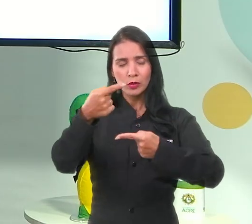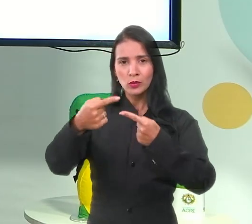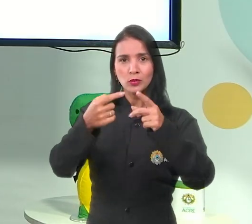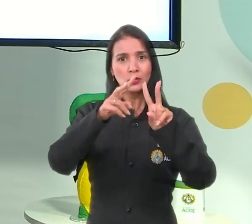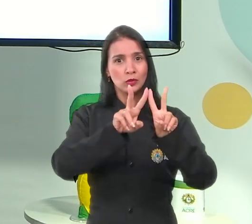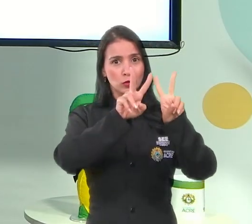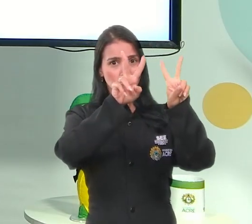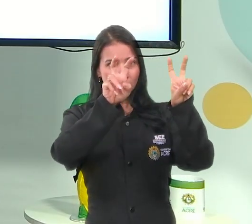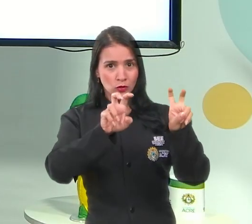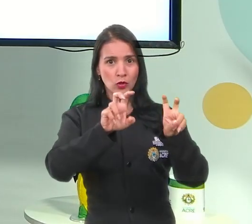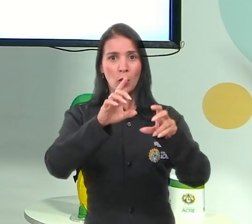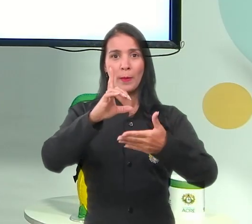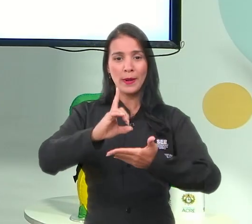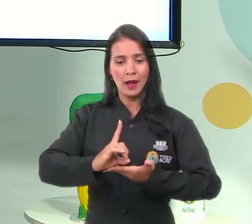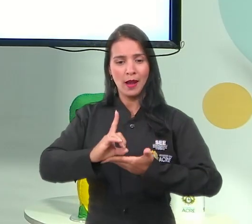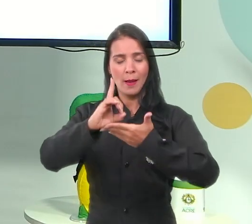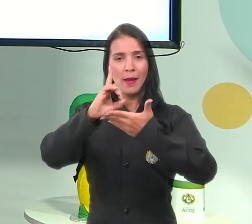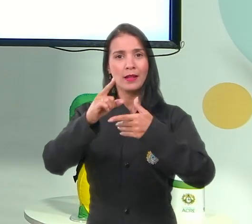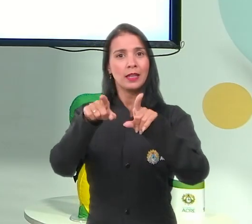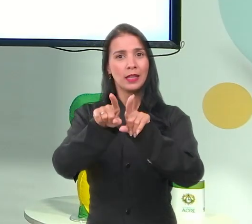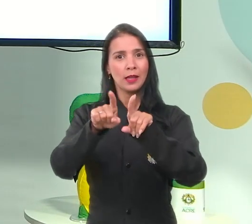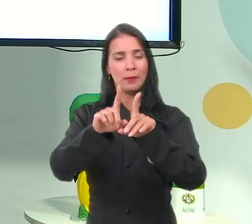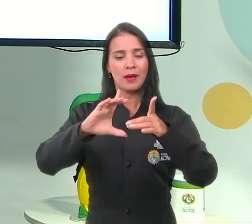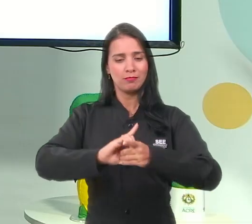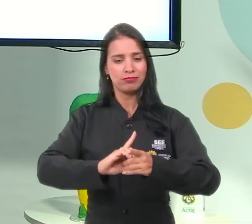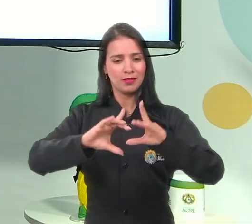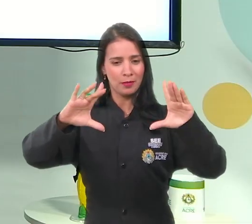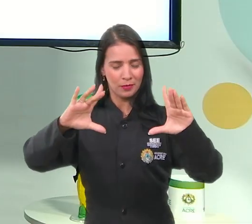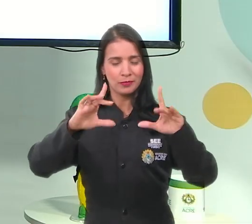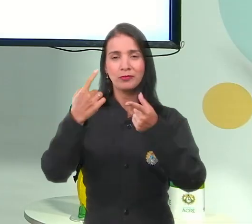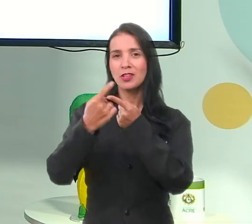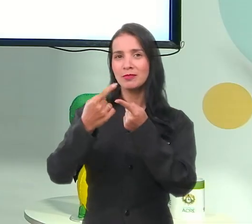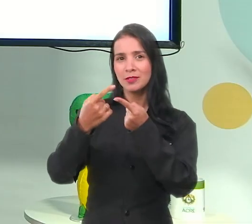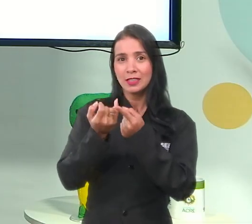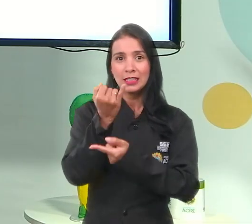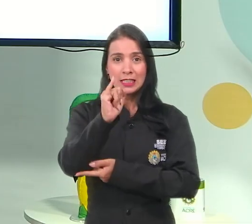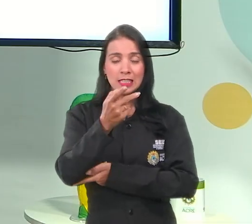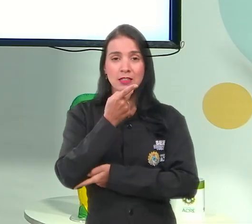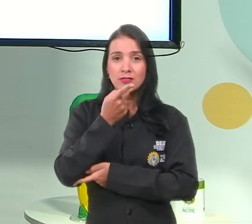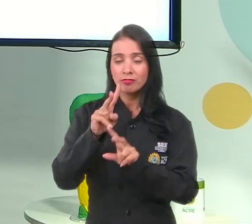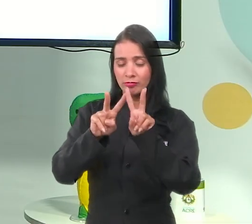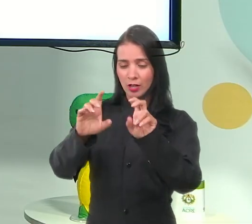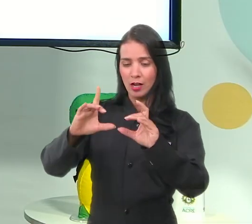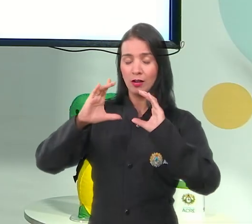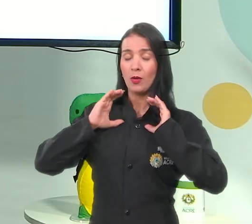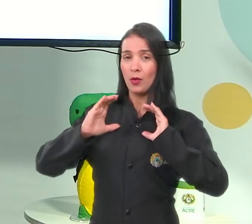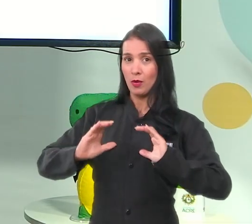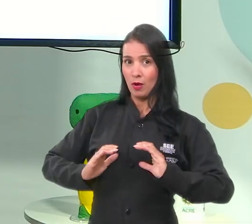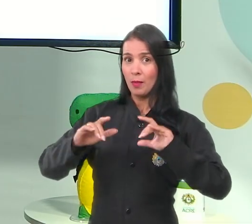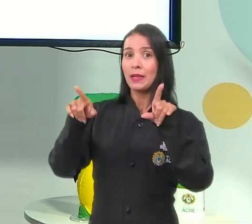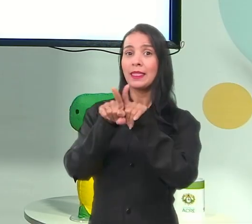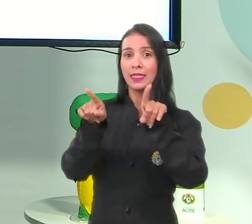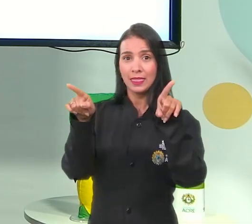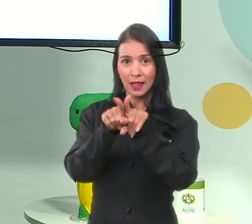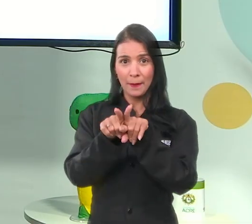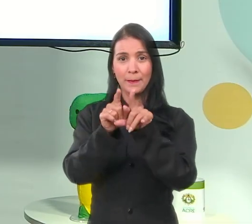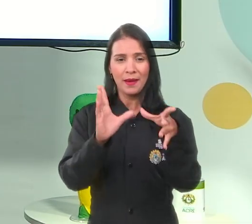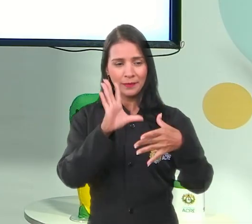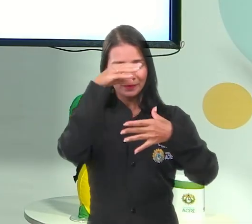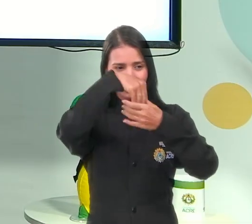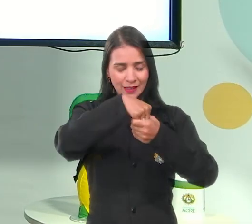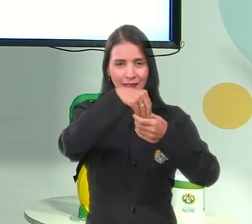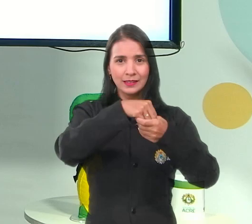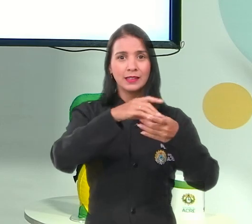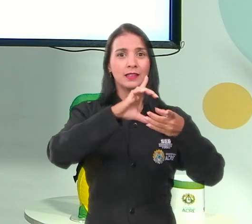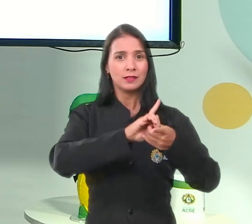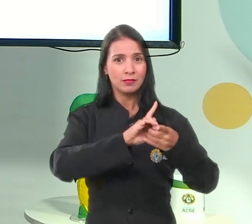questão da democracia. Porque quando eu trato da cidadania, eu estou tratando necessariamente